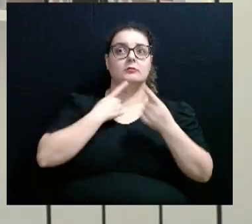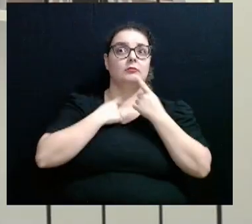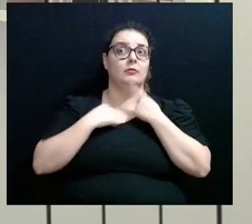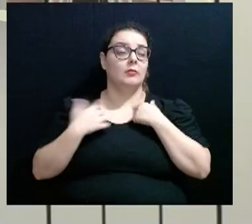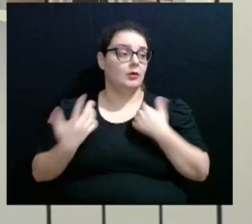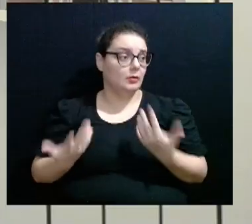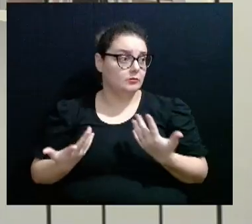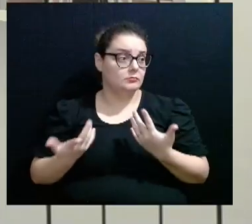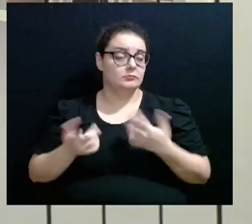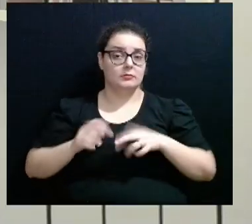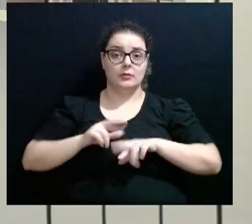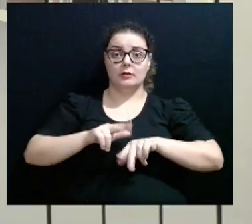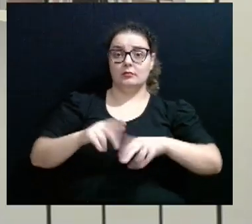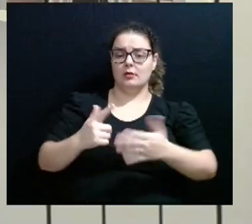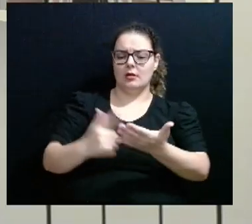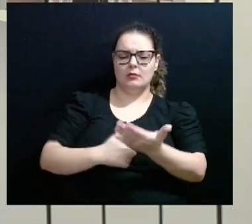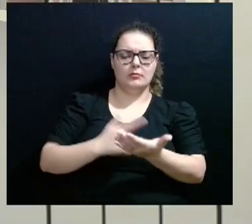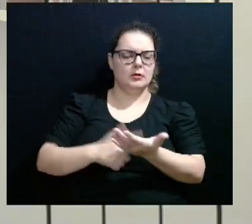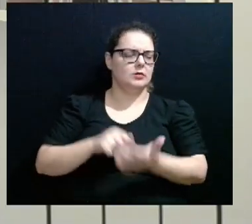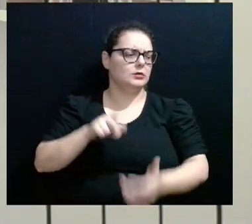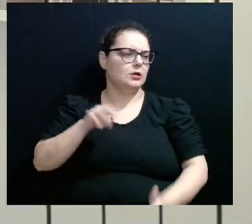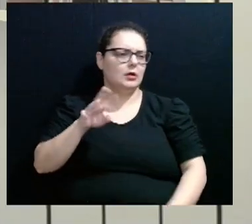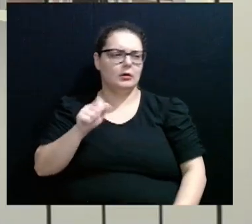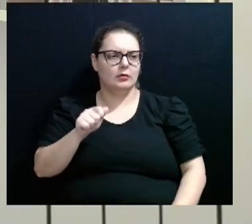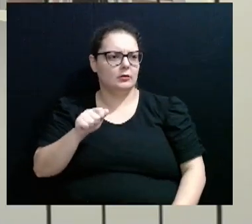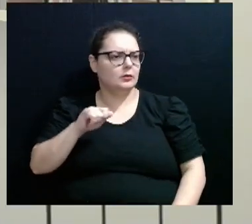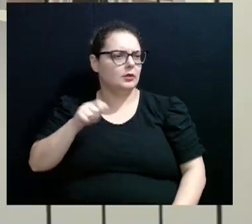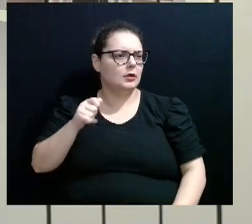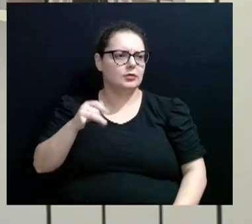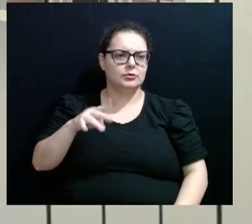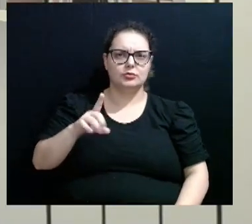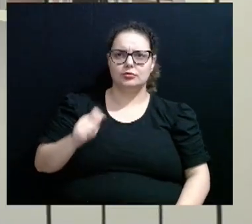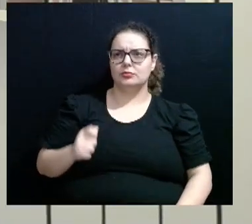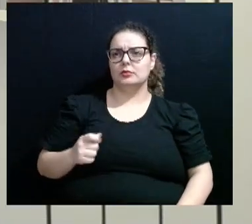de autoajuda, frases inspiradoras, né,